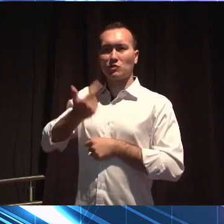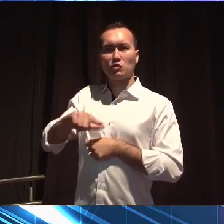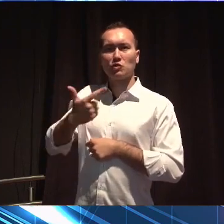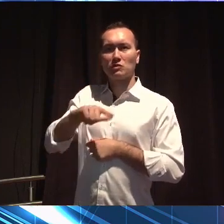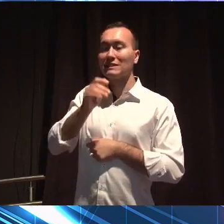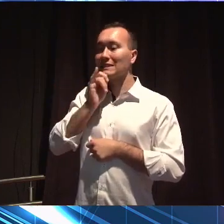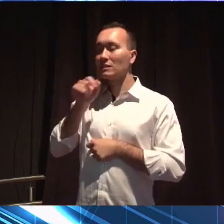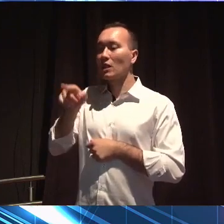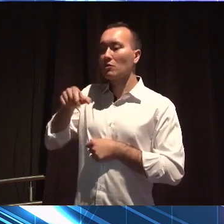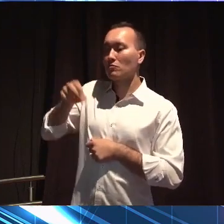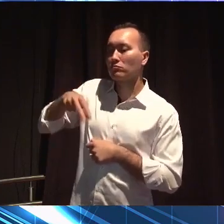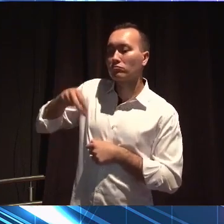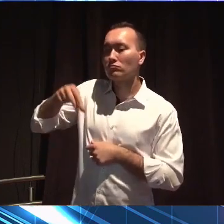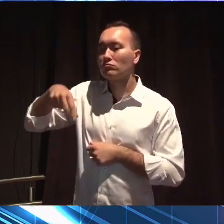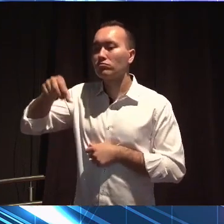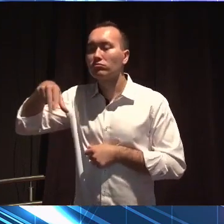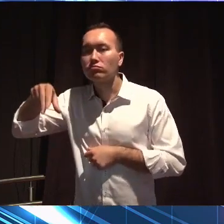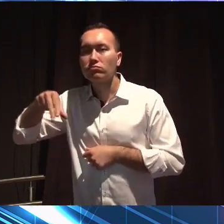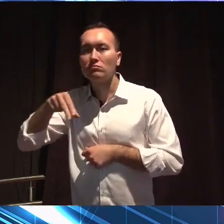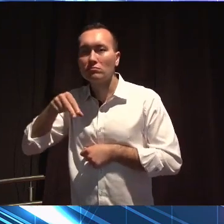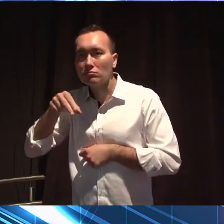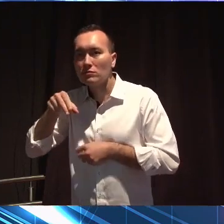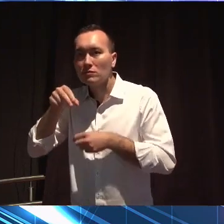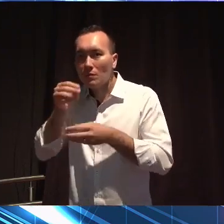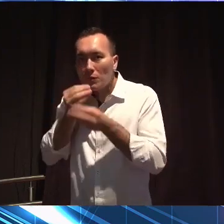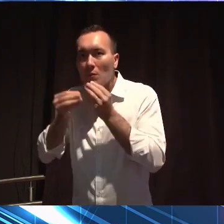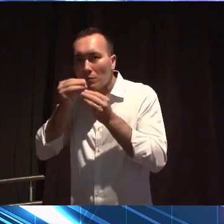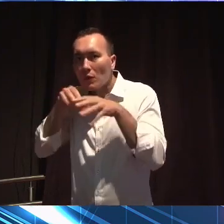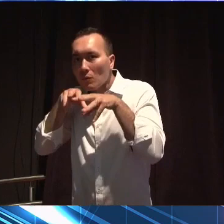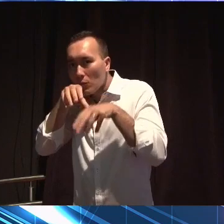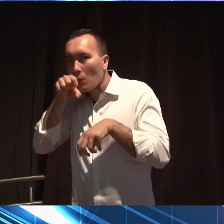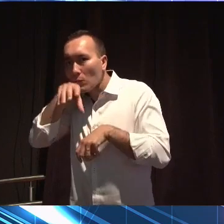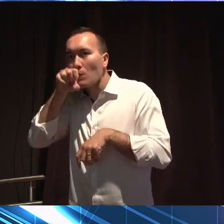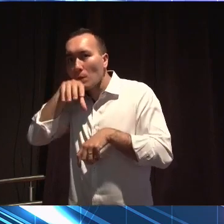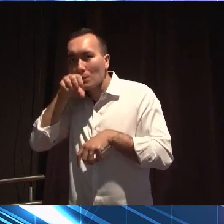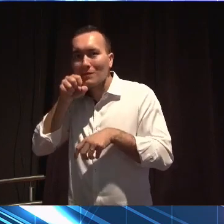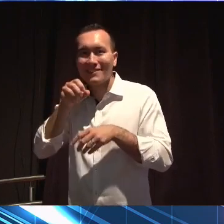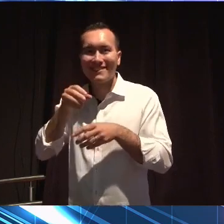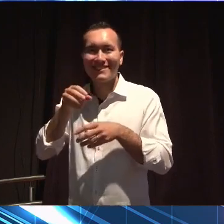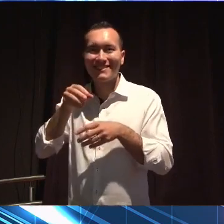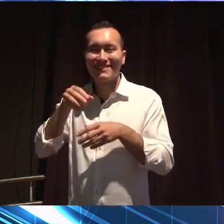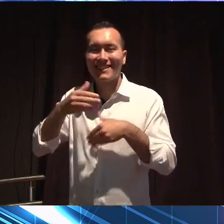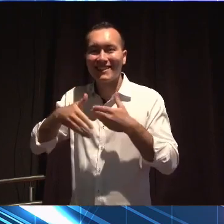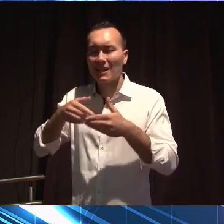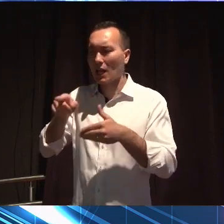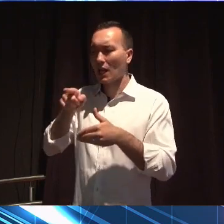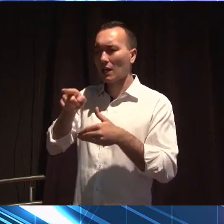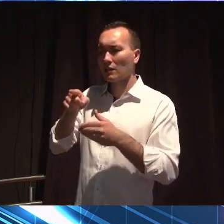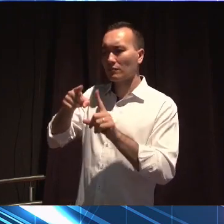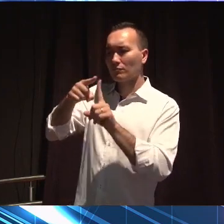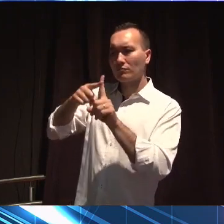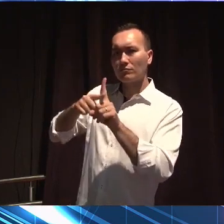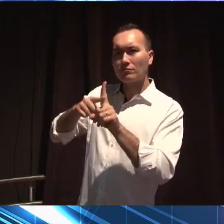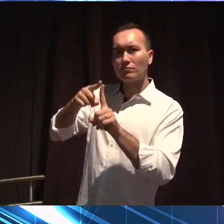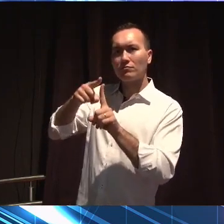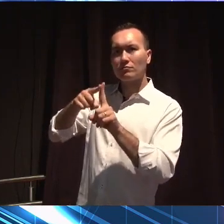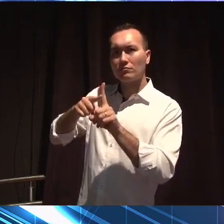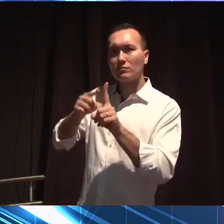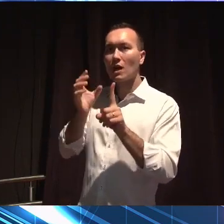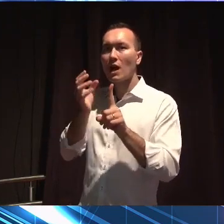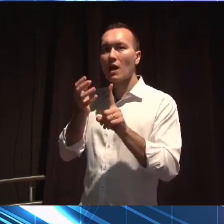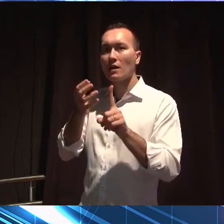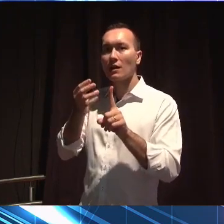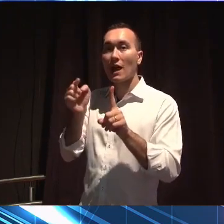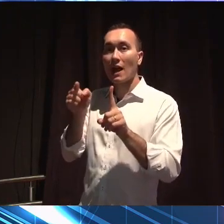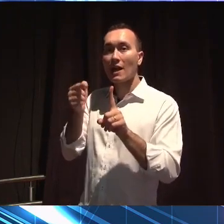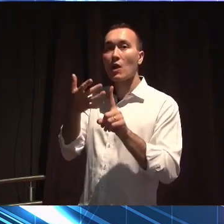percorre no dia, onde é que ela pastou, como é que está o comportamento de engorda, como é que está a temperatura corporal. Aliás, você começou a medir a